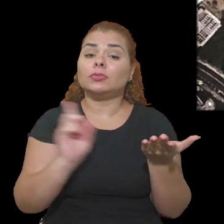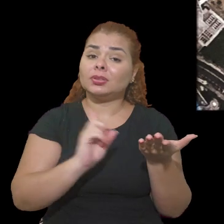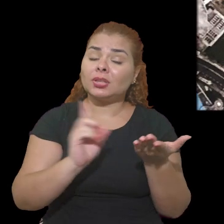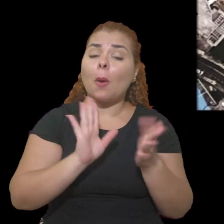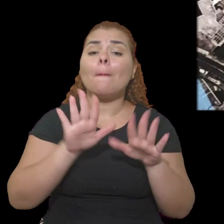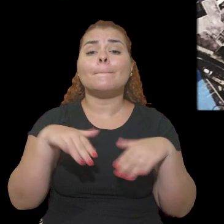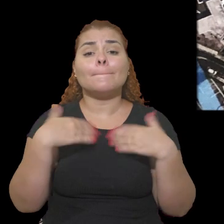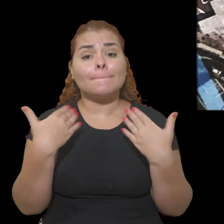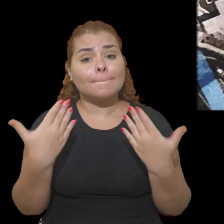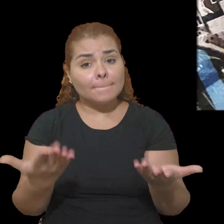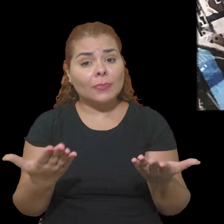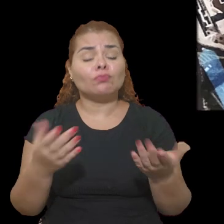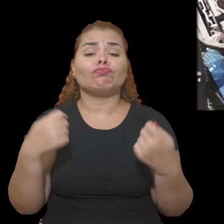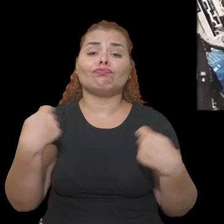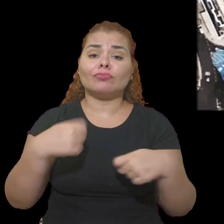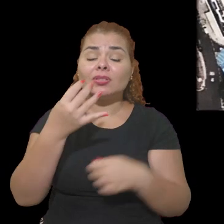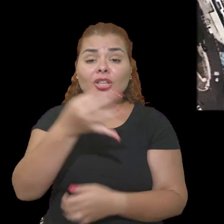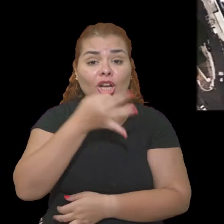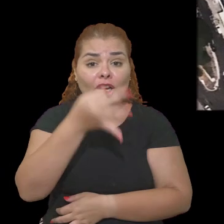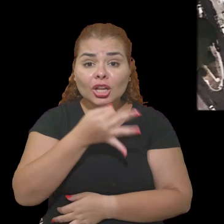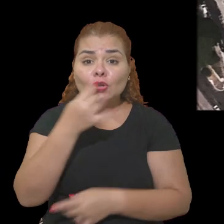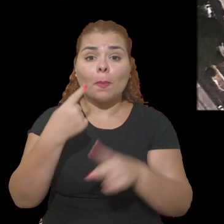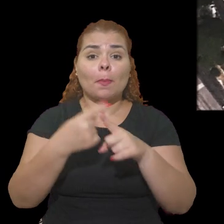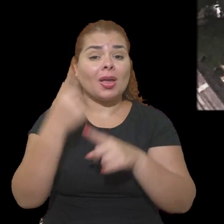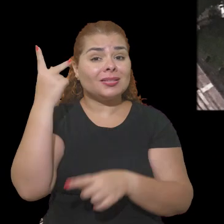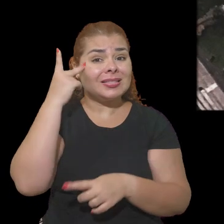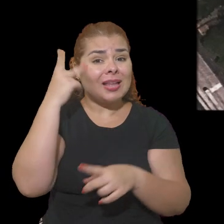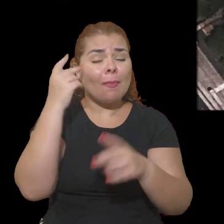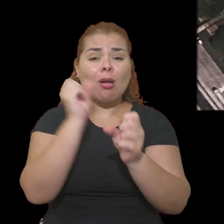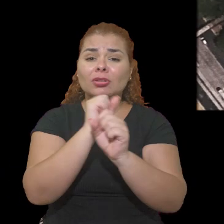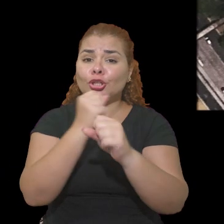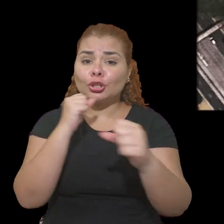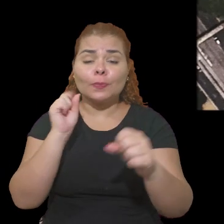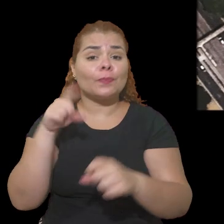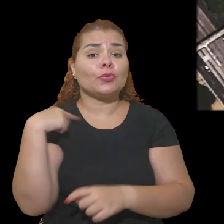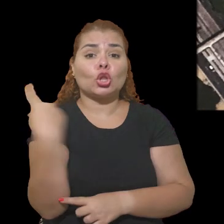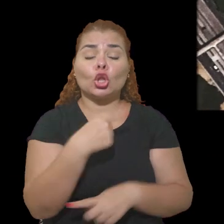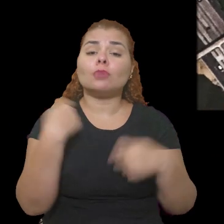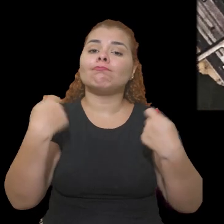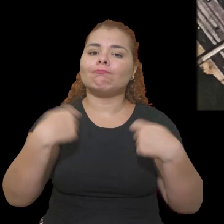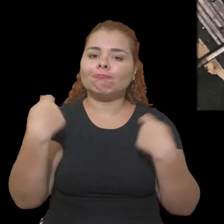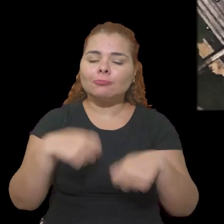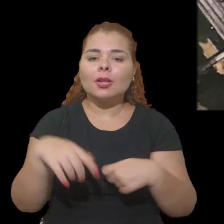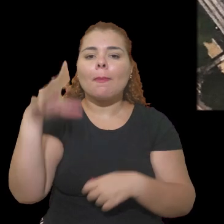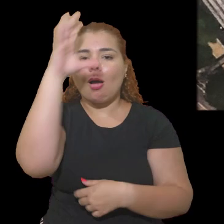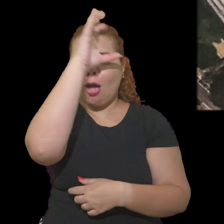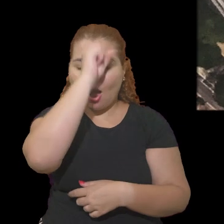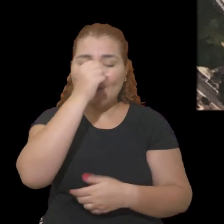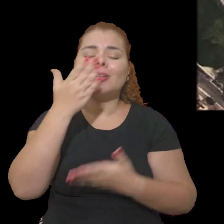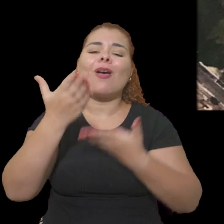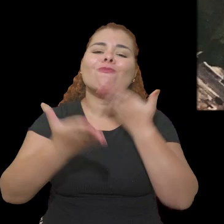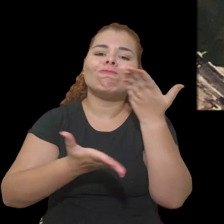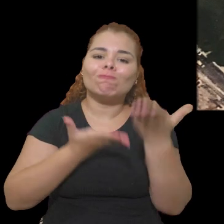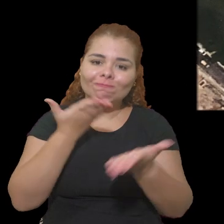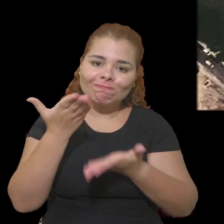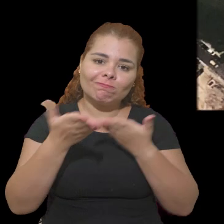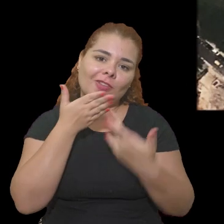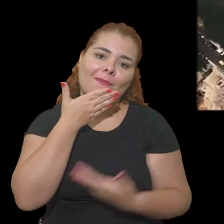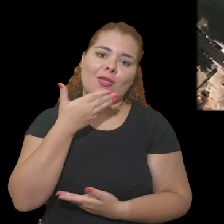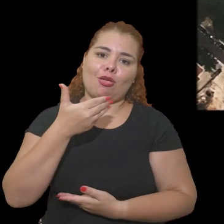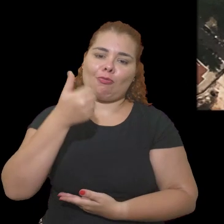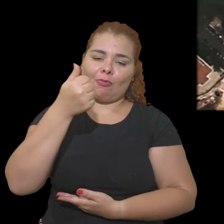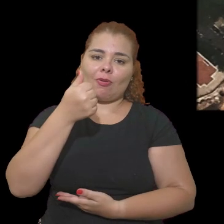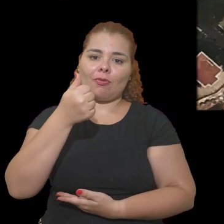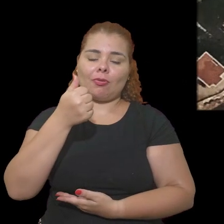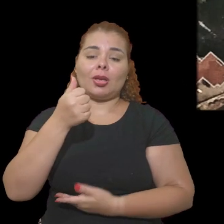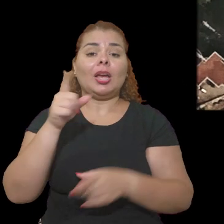acho que a gente tem que ser crítico a essa cidade. Ela é tão gigante, né? Então, assim, a gente tem que aprender a cuidar melhor desses espaços, assim,